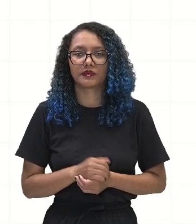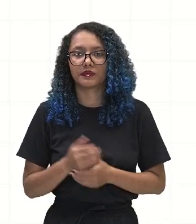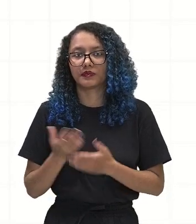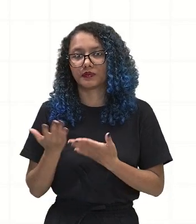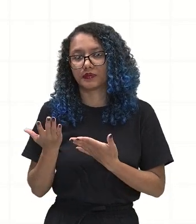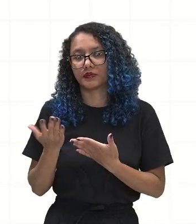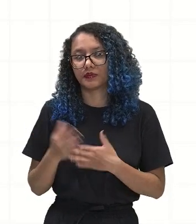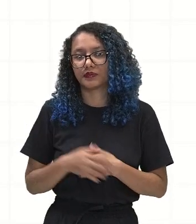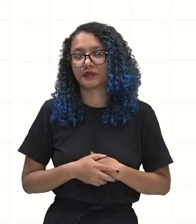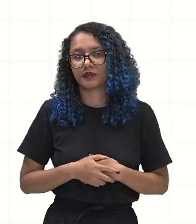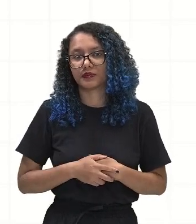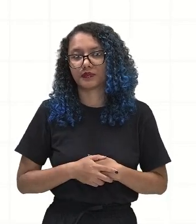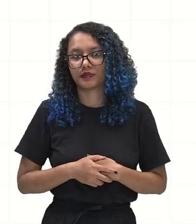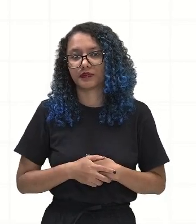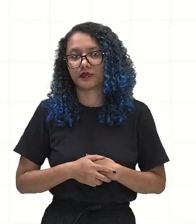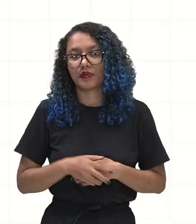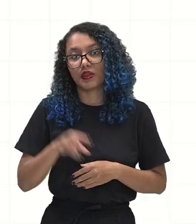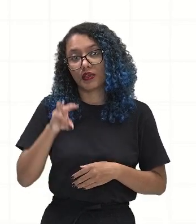50